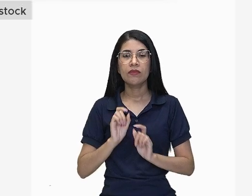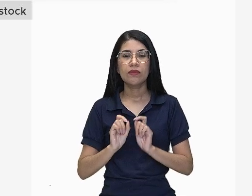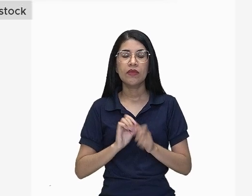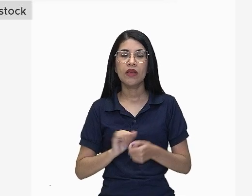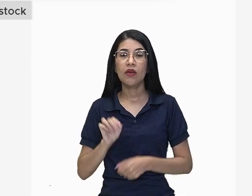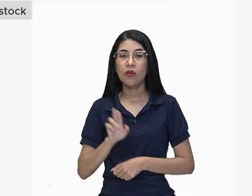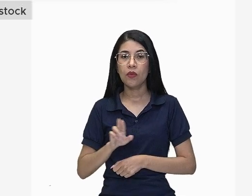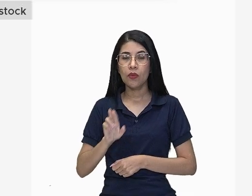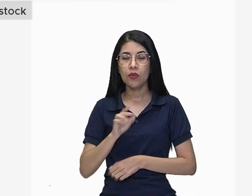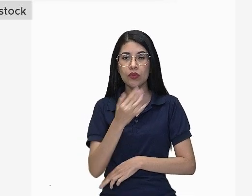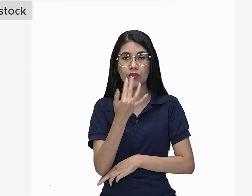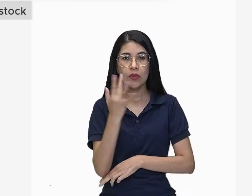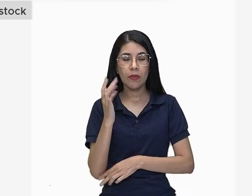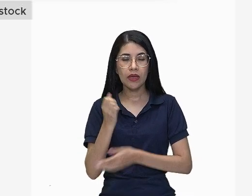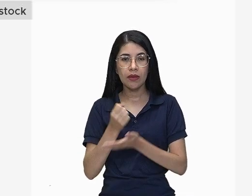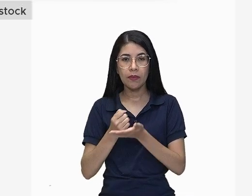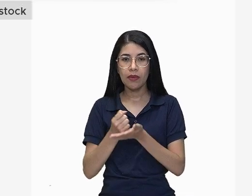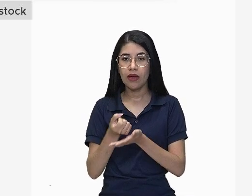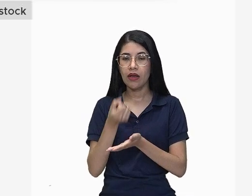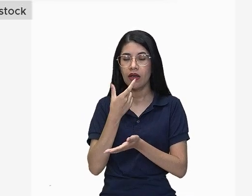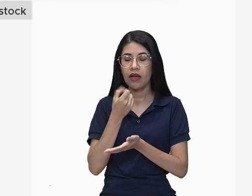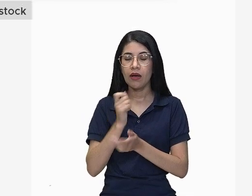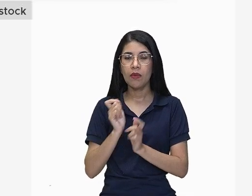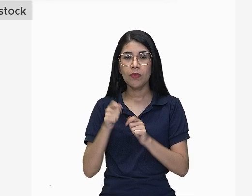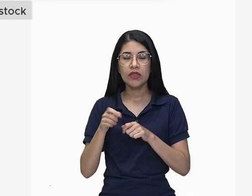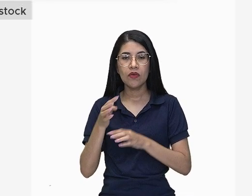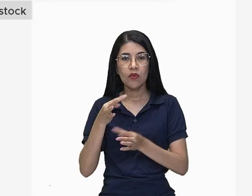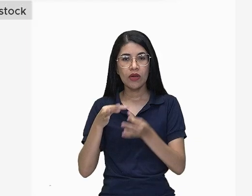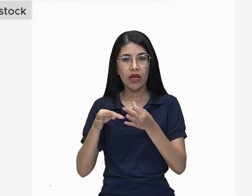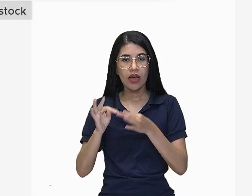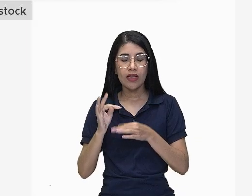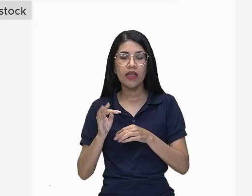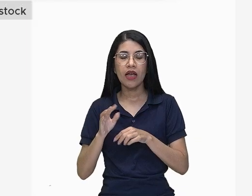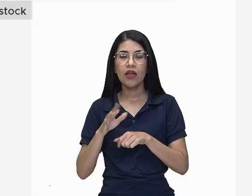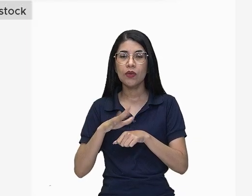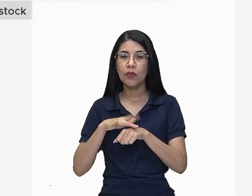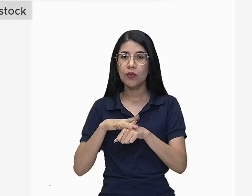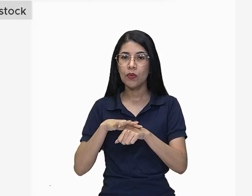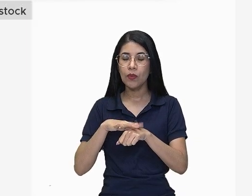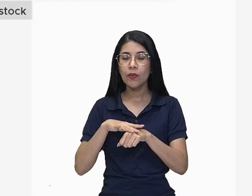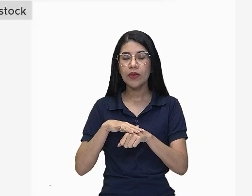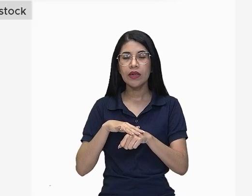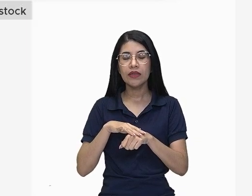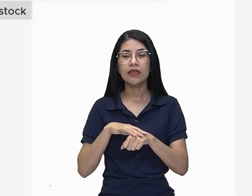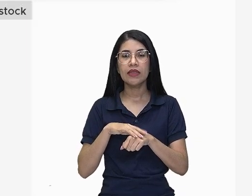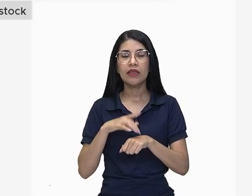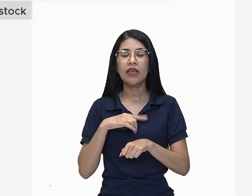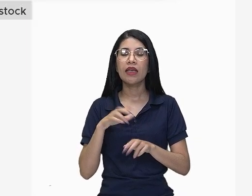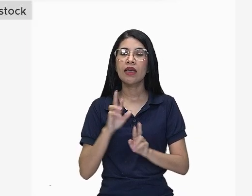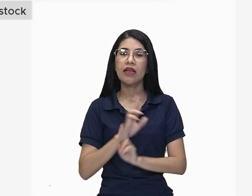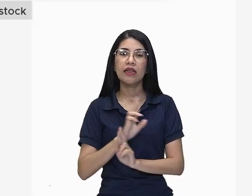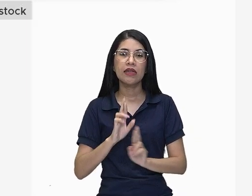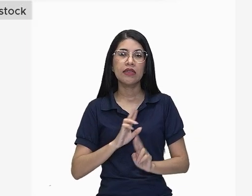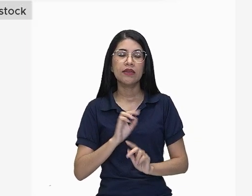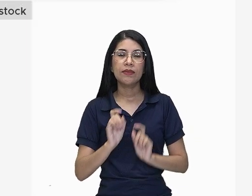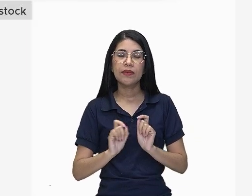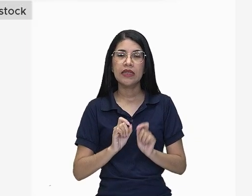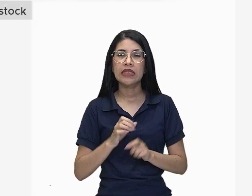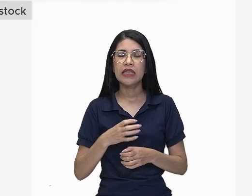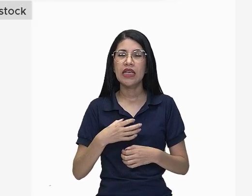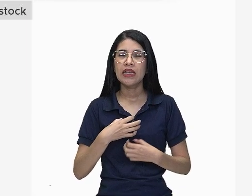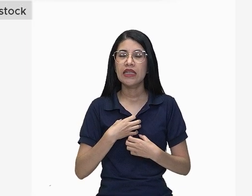o uso de plantas medicinais para tratar doenças, né? Então a gente sabe que existe essa relação. Quando a gente sente